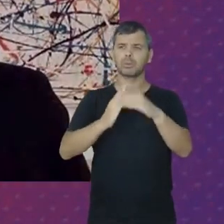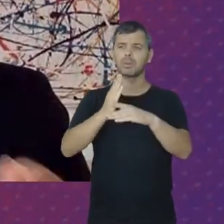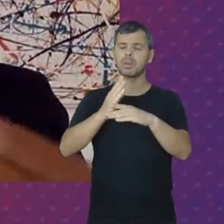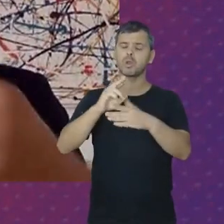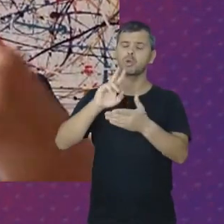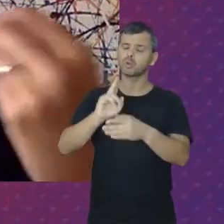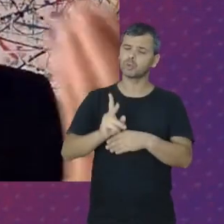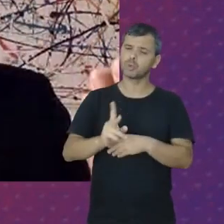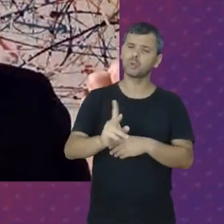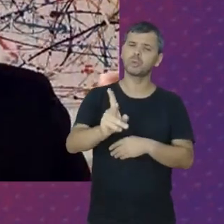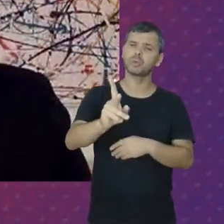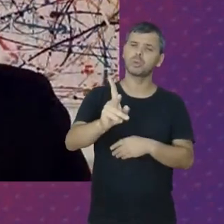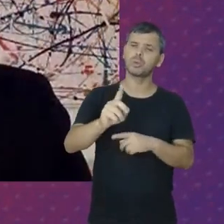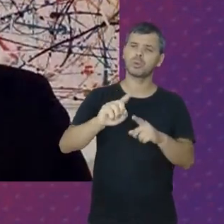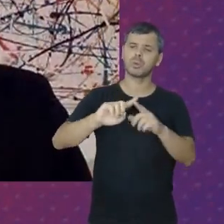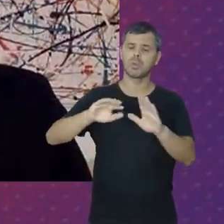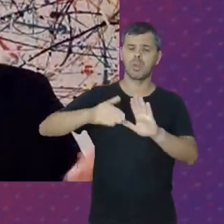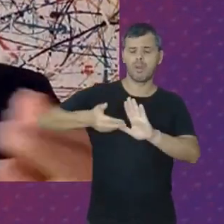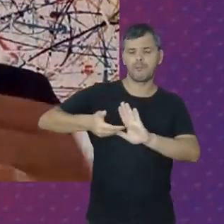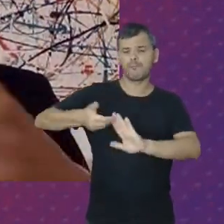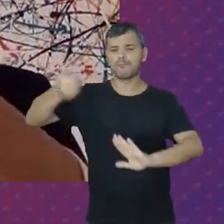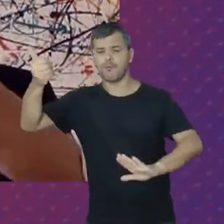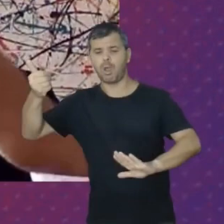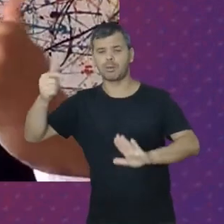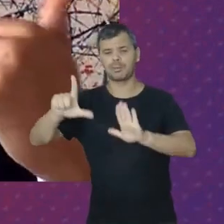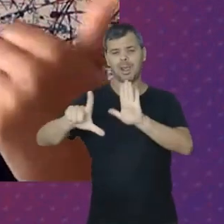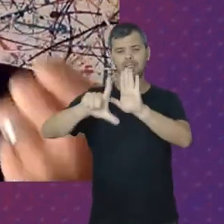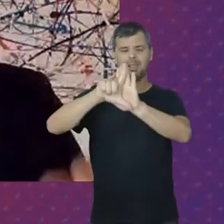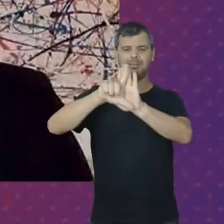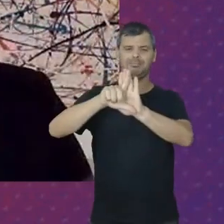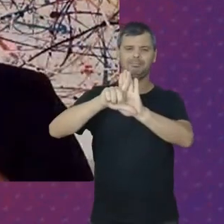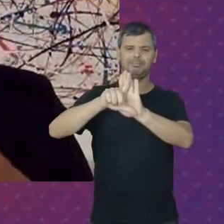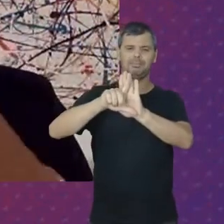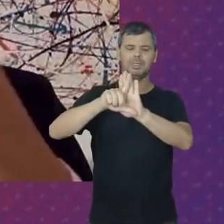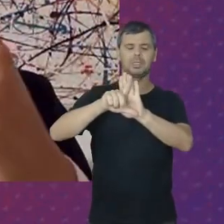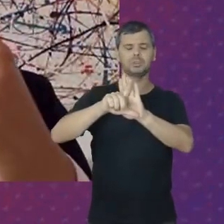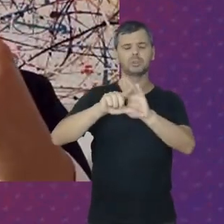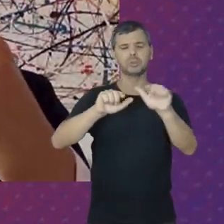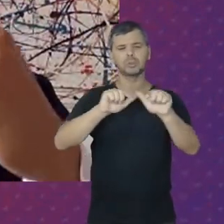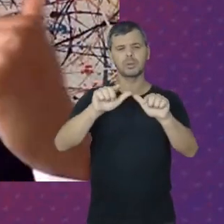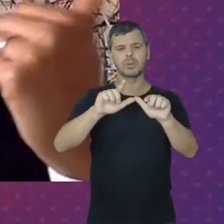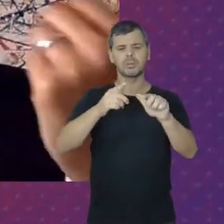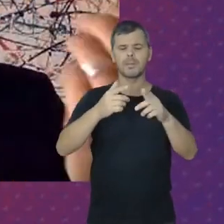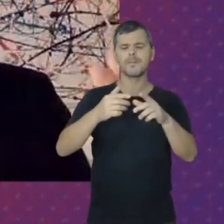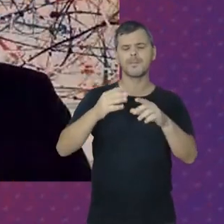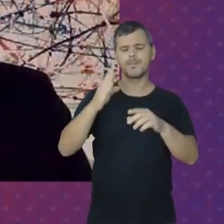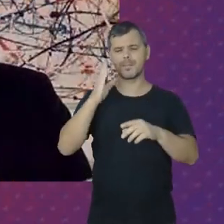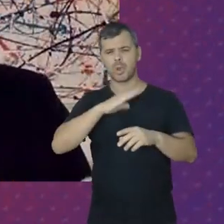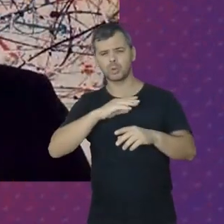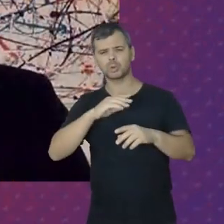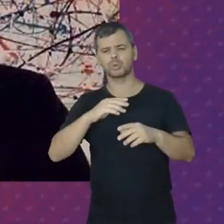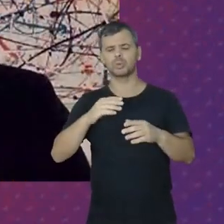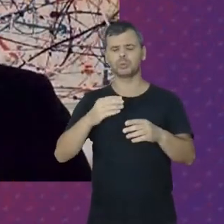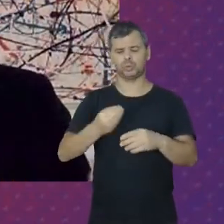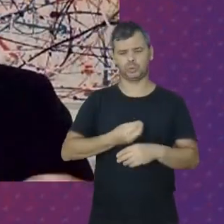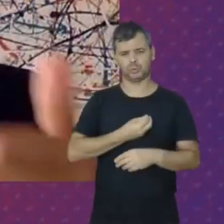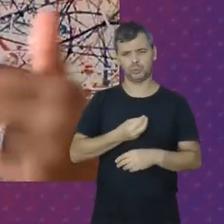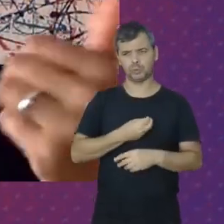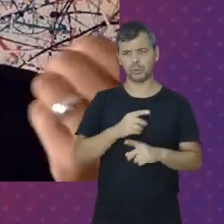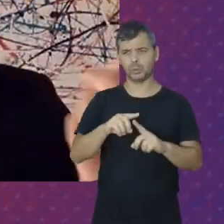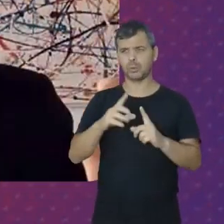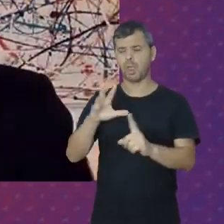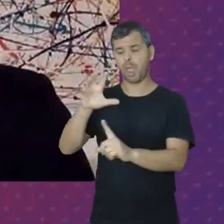trabalhadoras domésticas à margem da proteção trabalhista, desfrutando de más condições de vida, vulneráveis a todo tipo